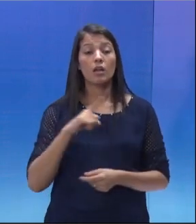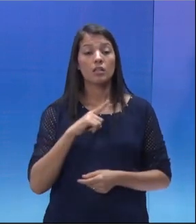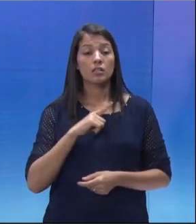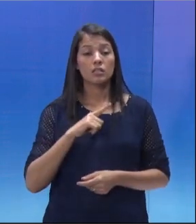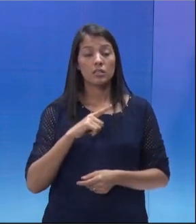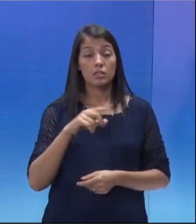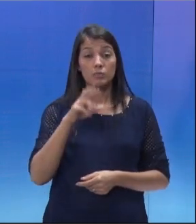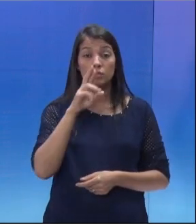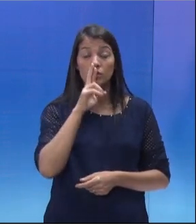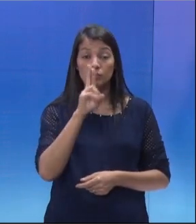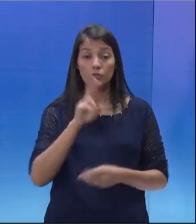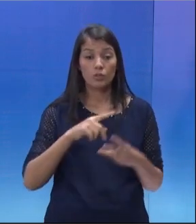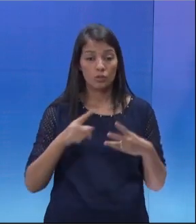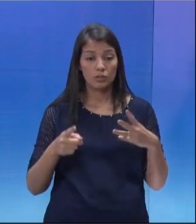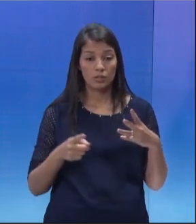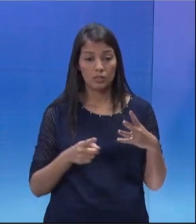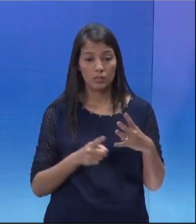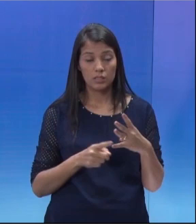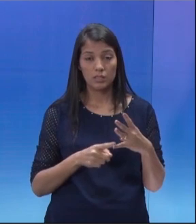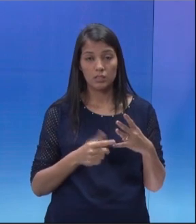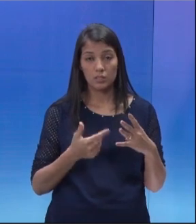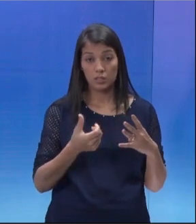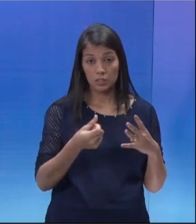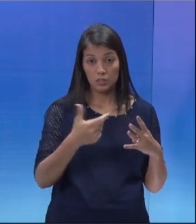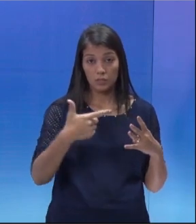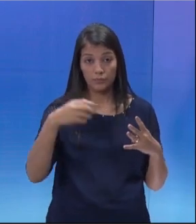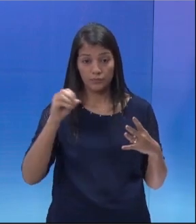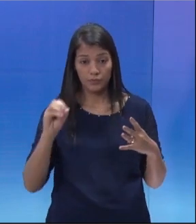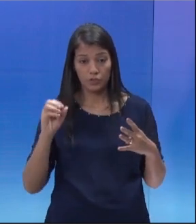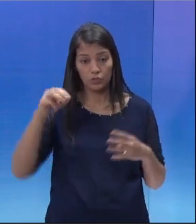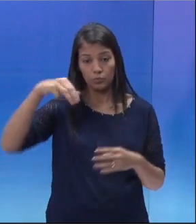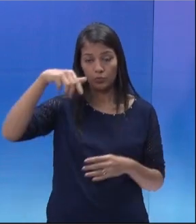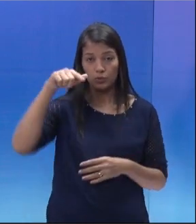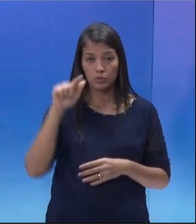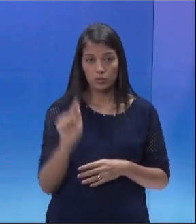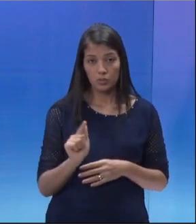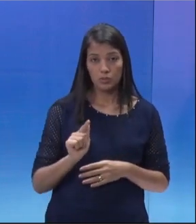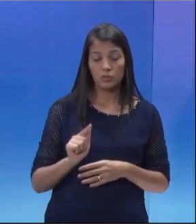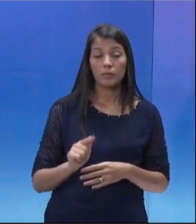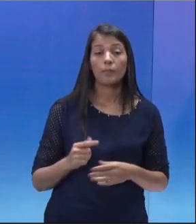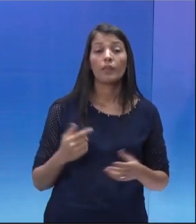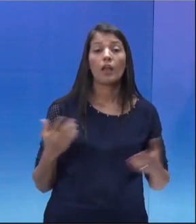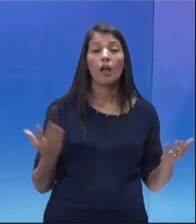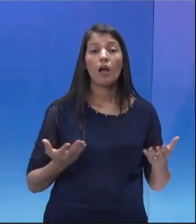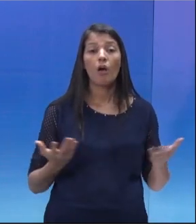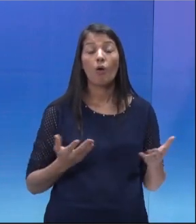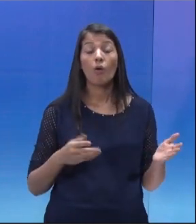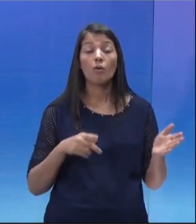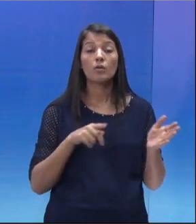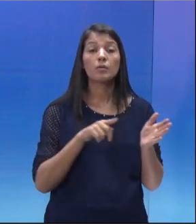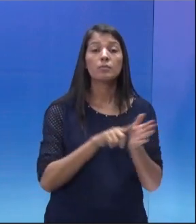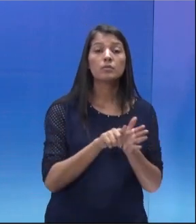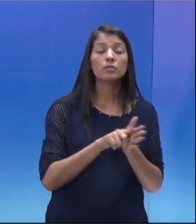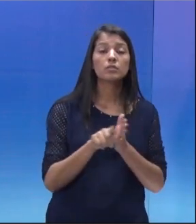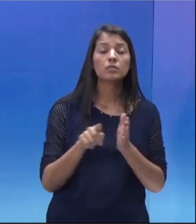letais reais de cada um dos pesticidas, nós temos que saber quanto cada rato consumiu, pois